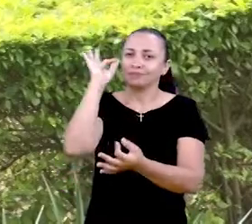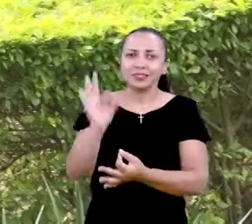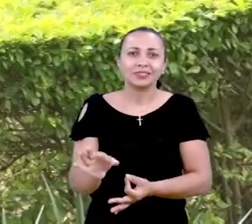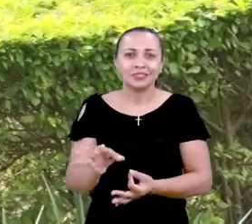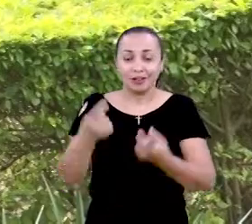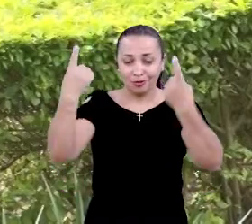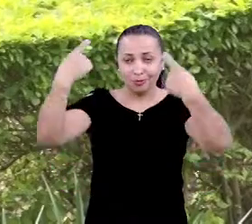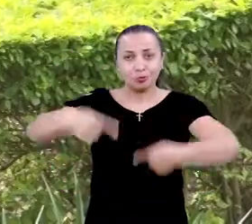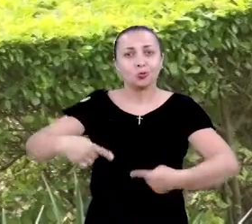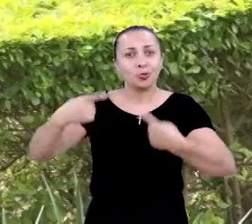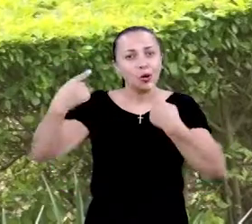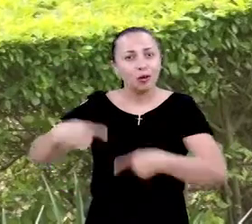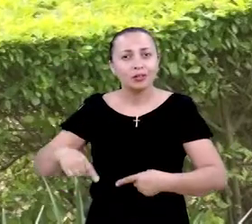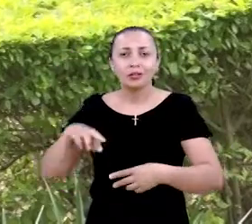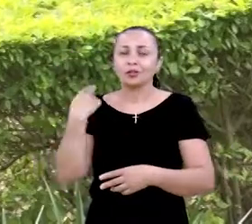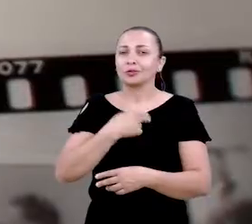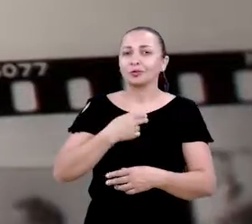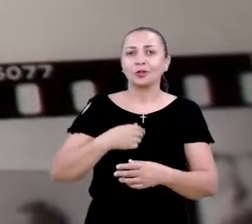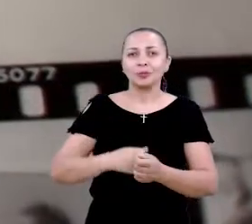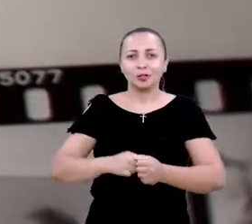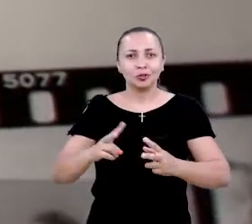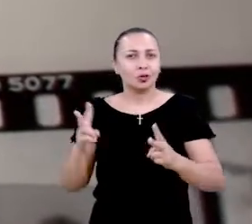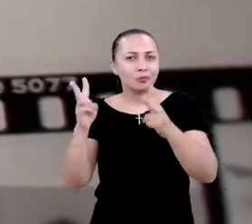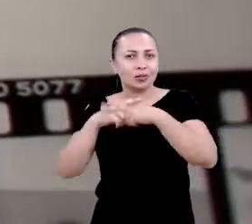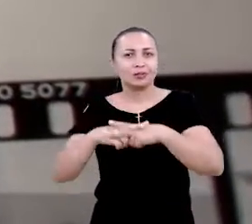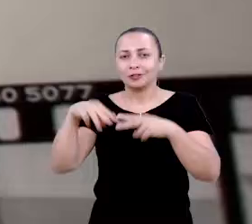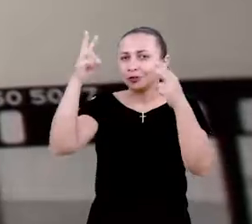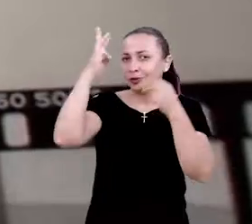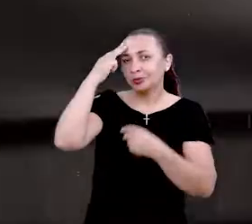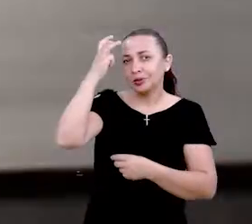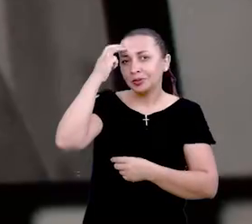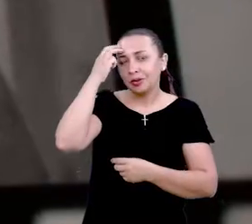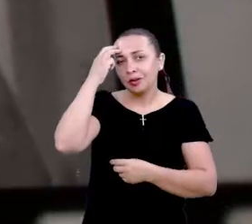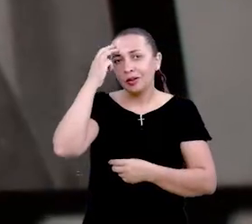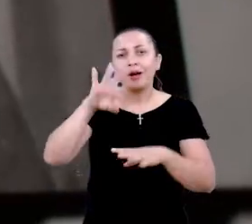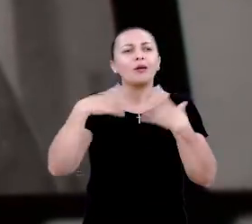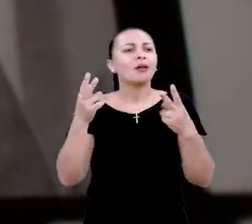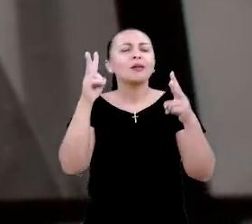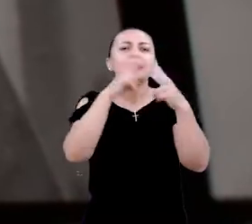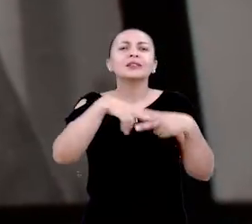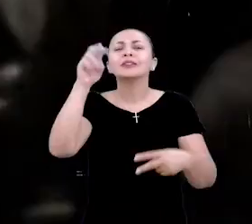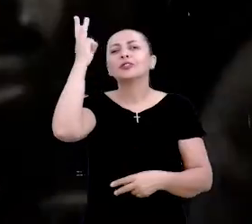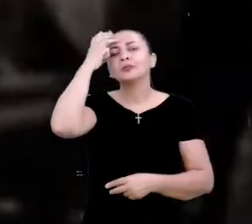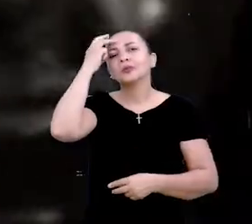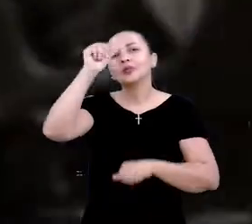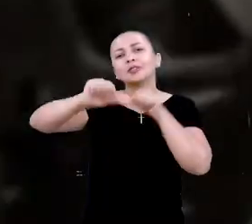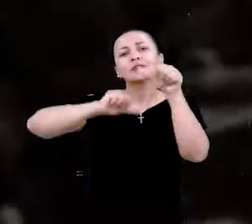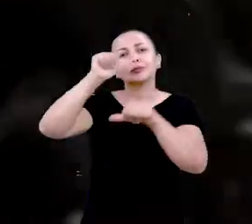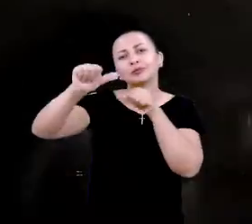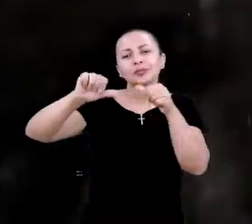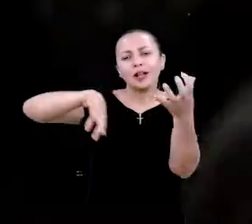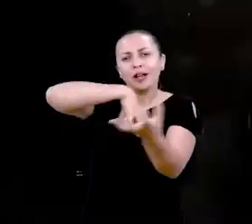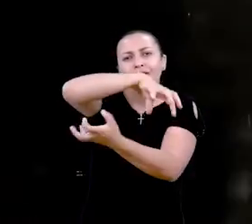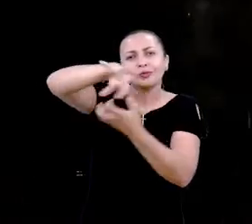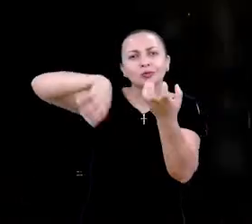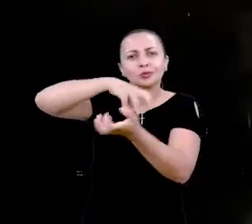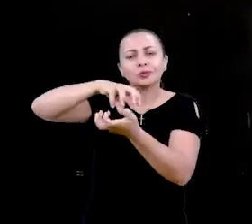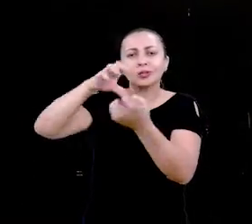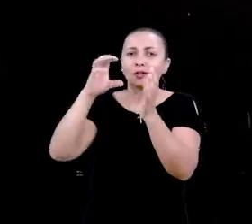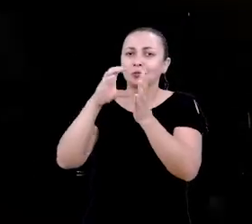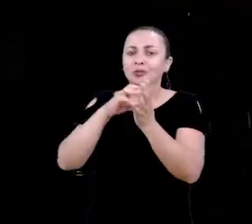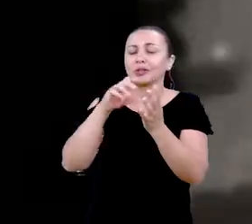nós chamamos de batalhas de memórias. Então, de um lado, nós tivemos ali o grupo dos militares e daqueles